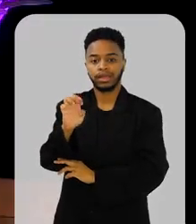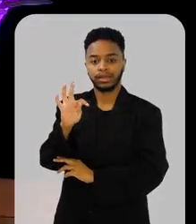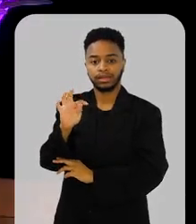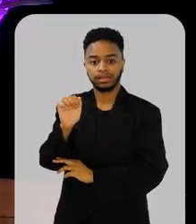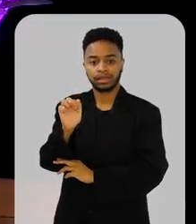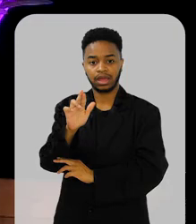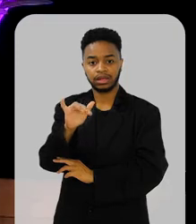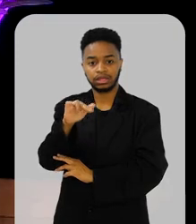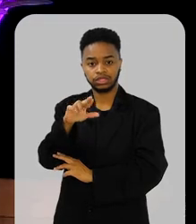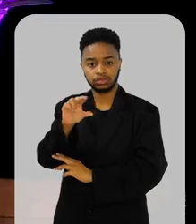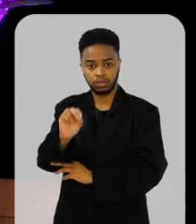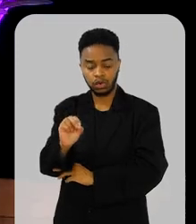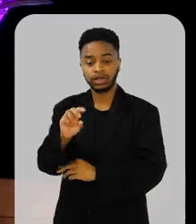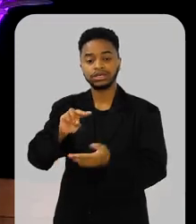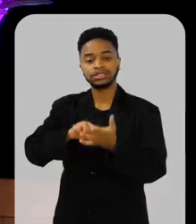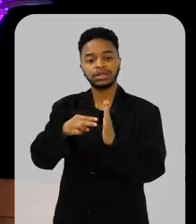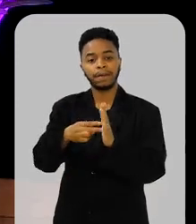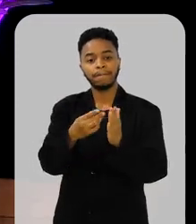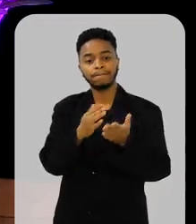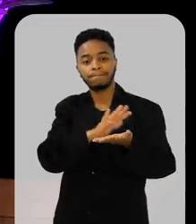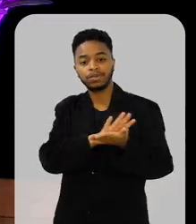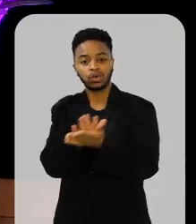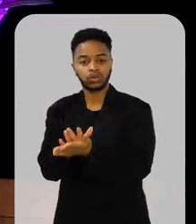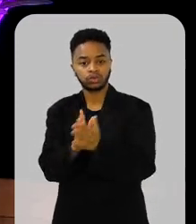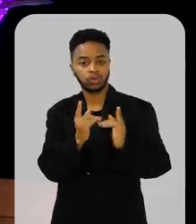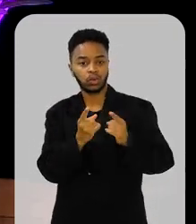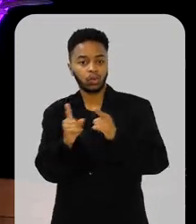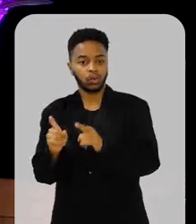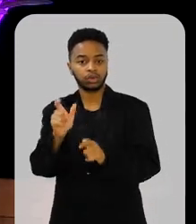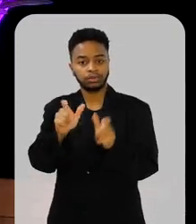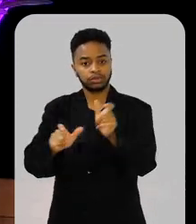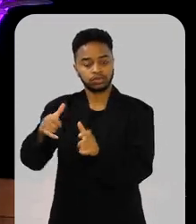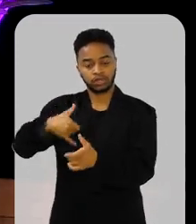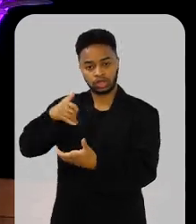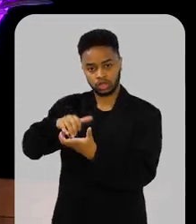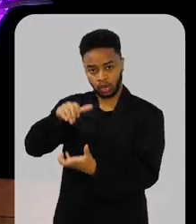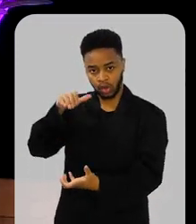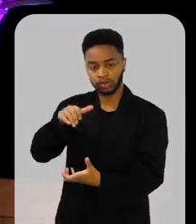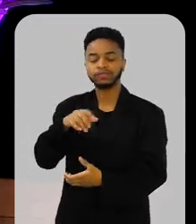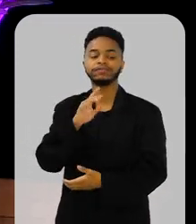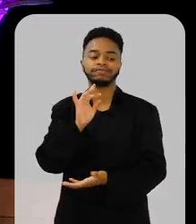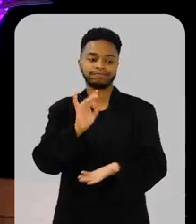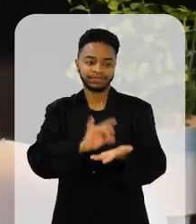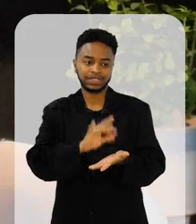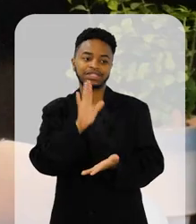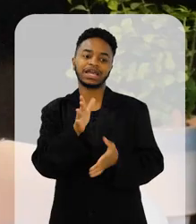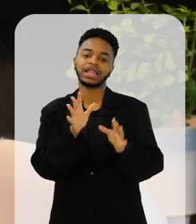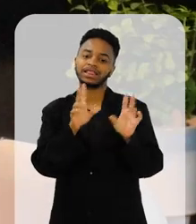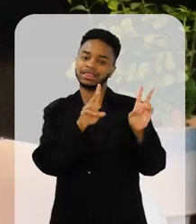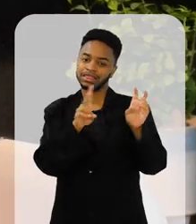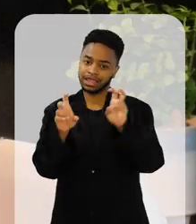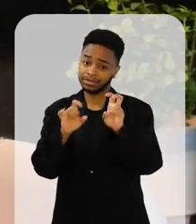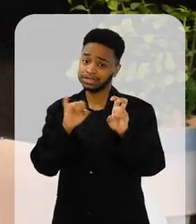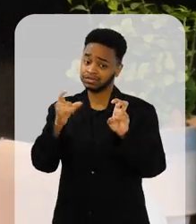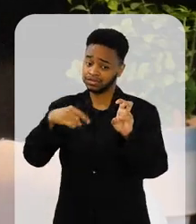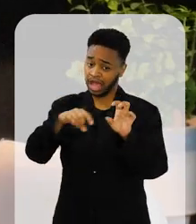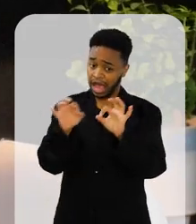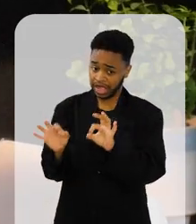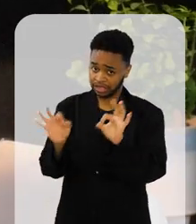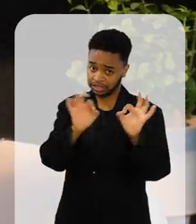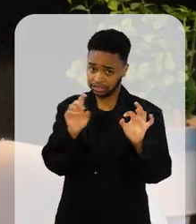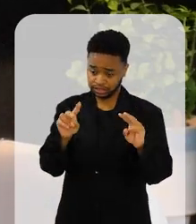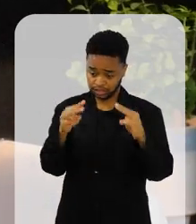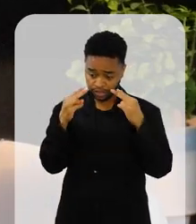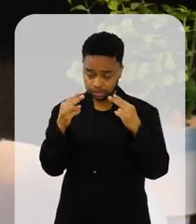o preconceito e o nojo contra a pessoa idosa, infelizmente. Esse já foi tema, você que assiste o programa Toda Mulher,